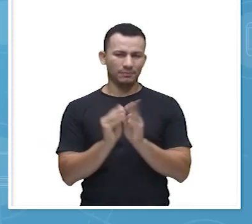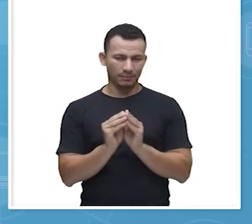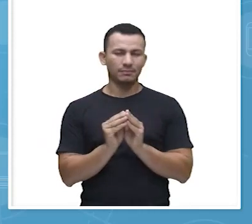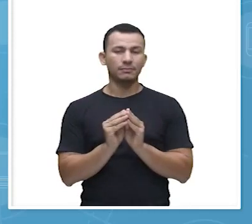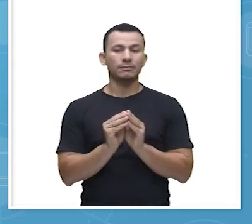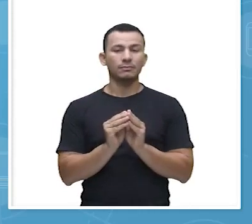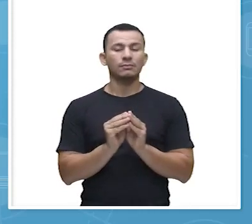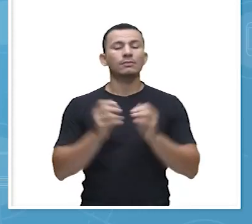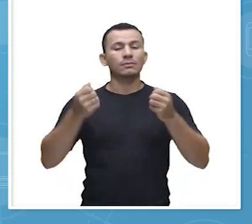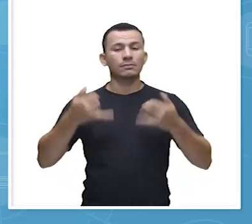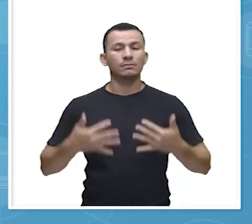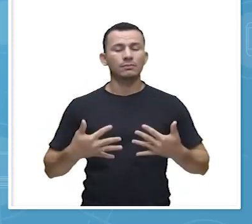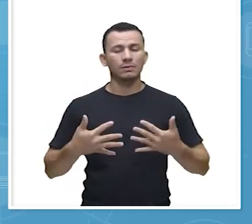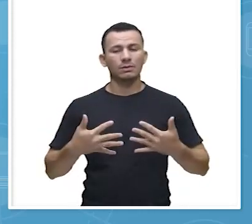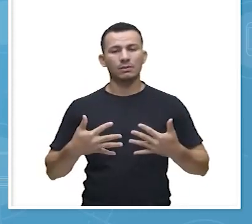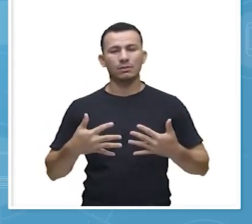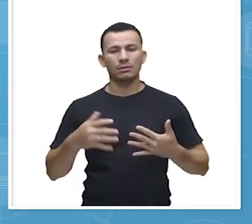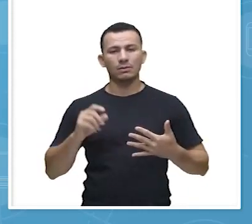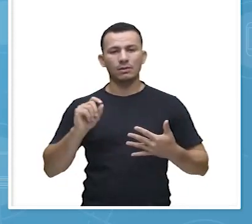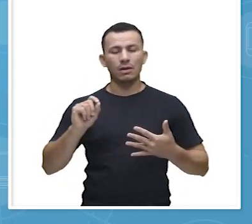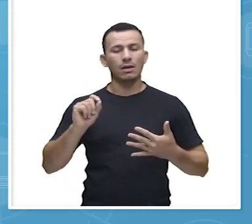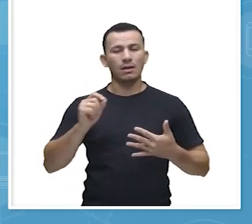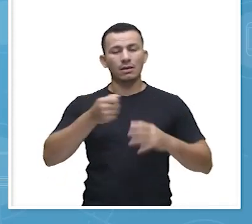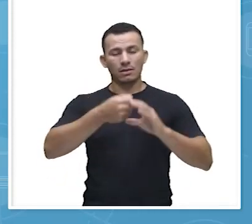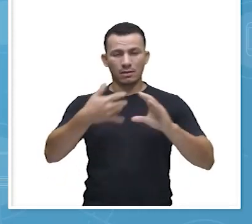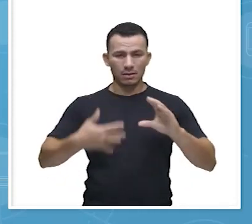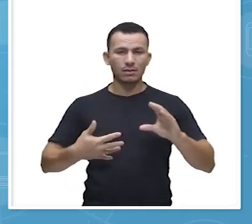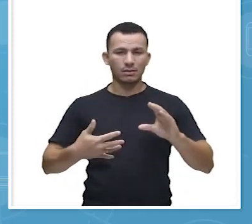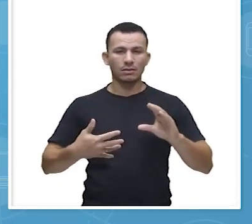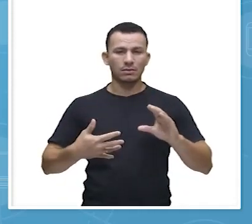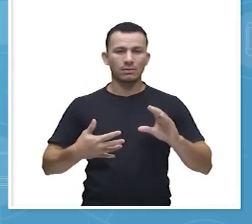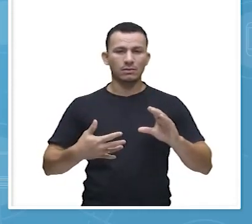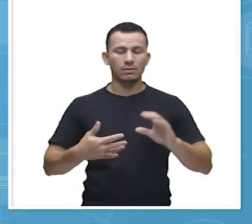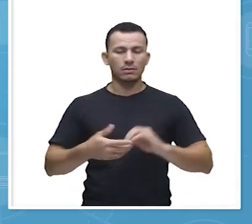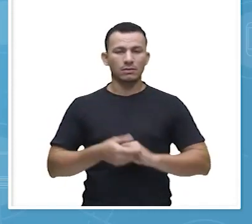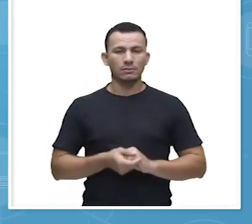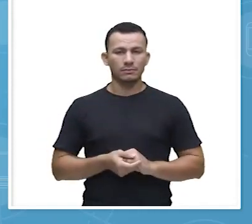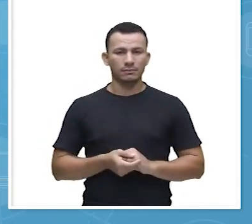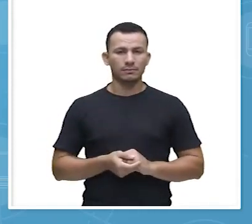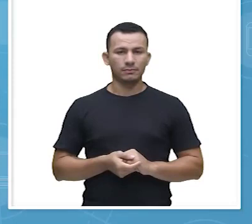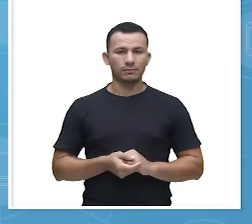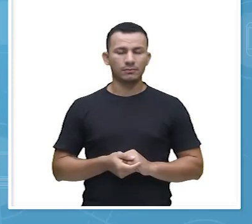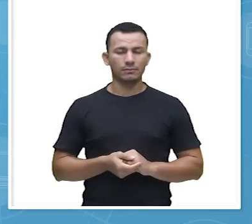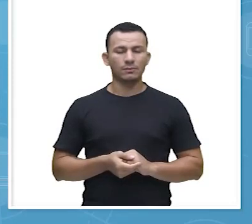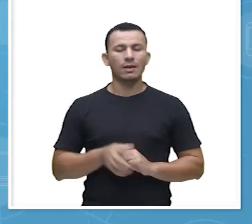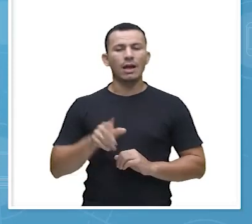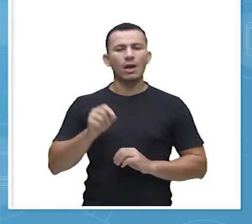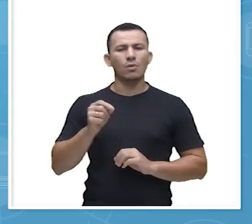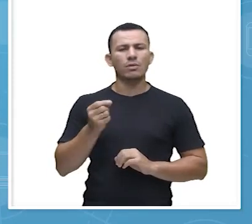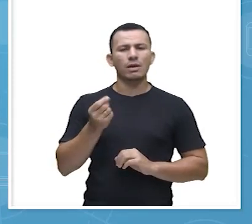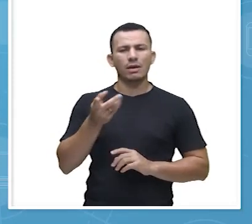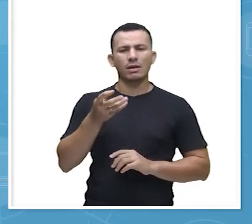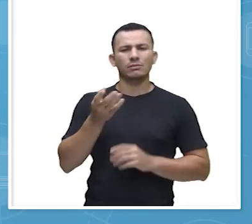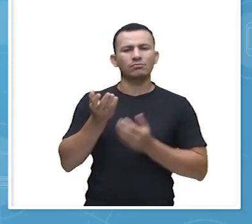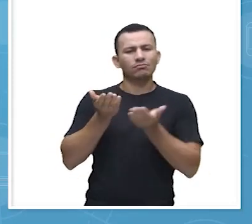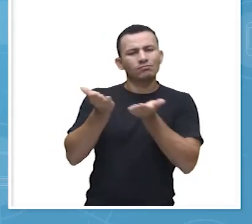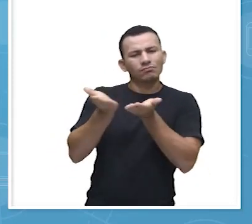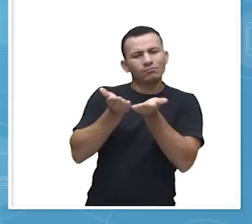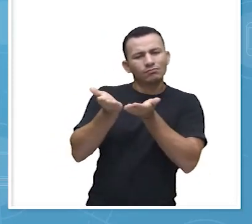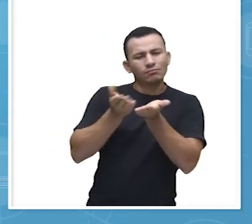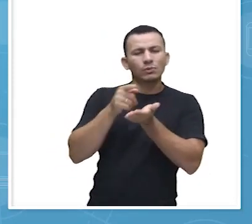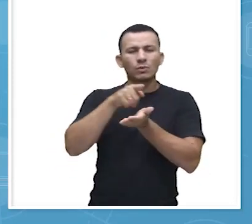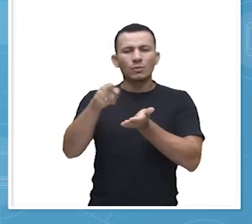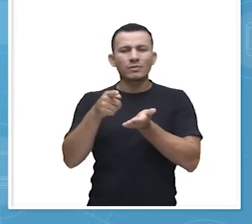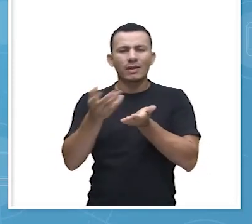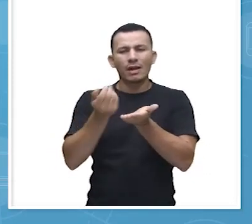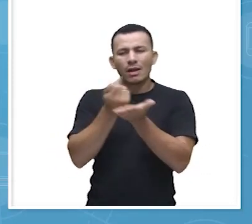rapidinho, ele tem exatamente essa característica, ó. Convencer você a consumir o produto, fazer com